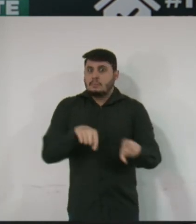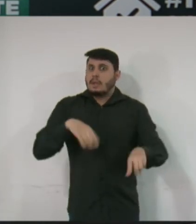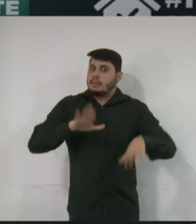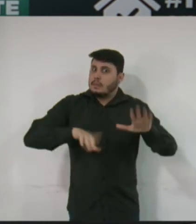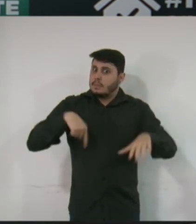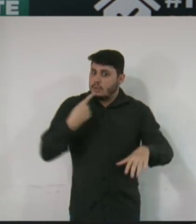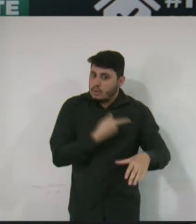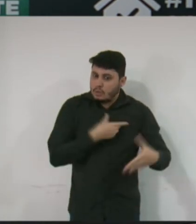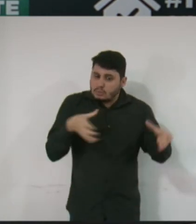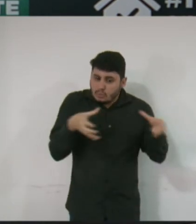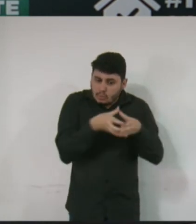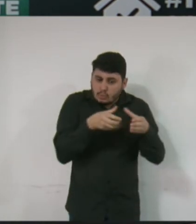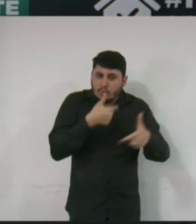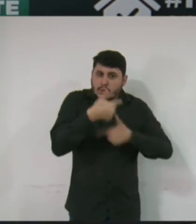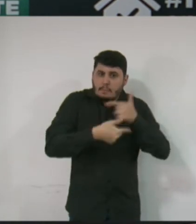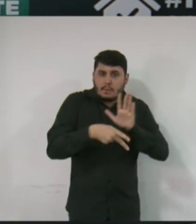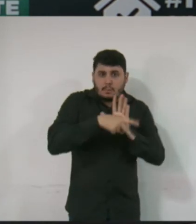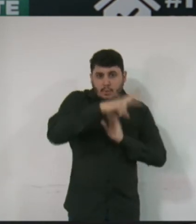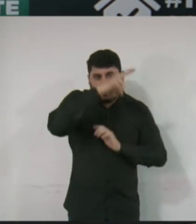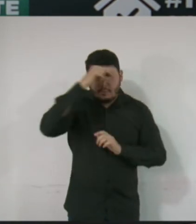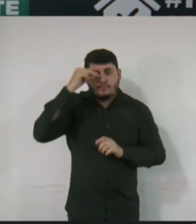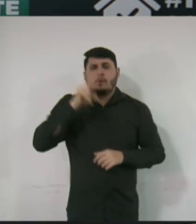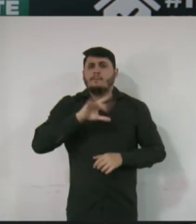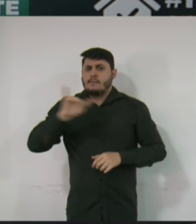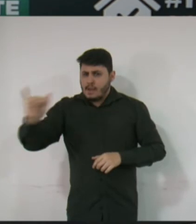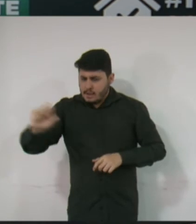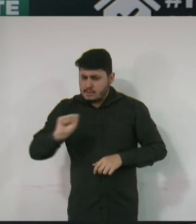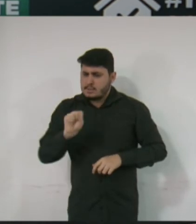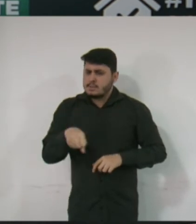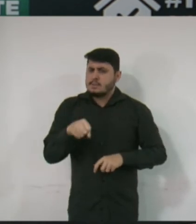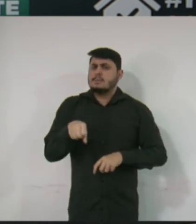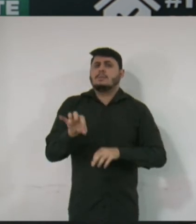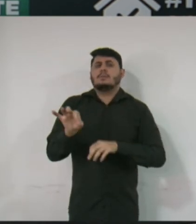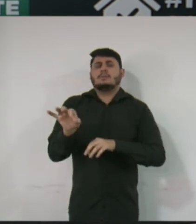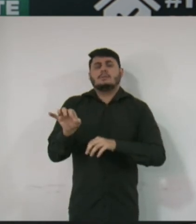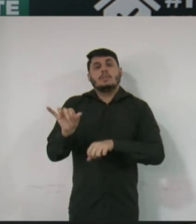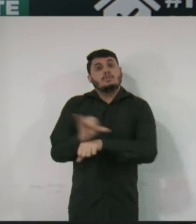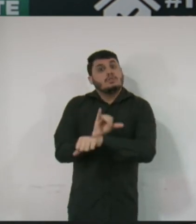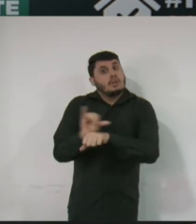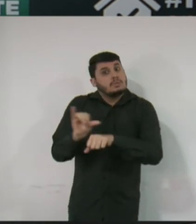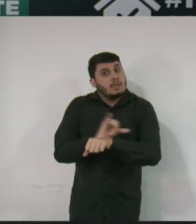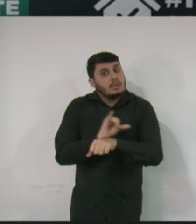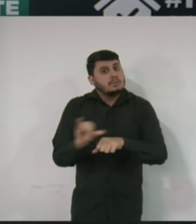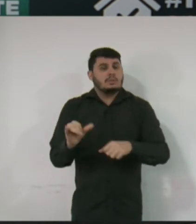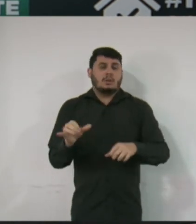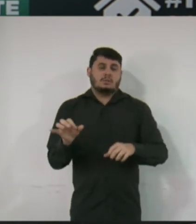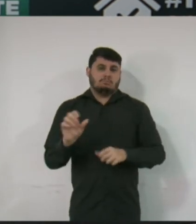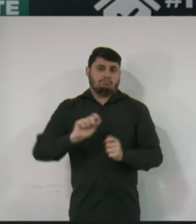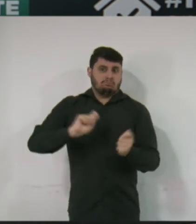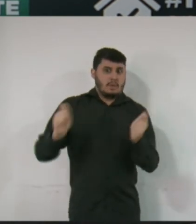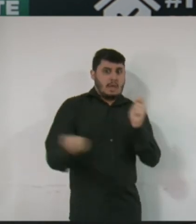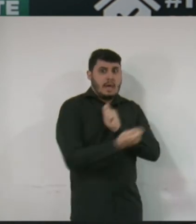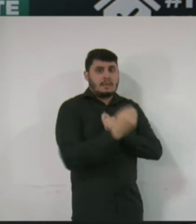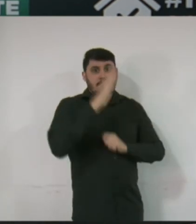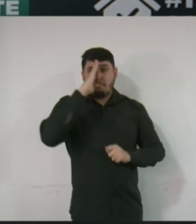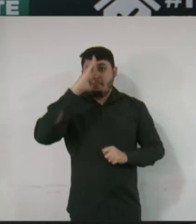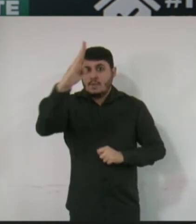para garantir que qualquer ação de retomada seja feita de modo seguro e